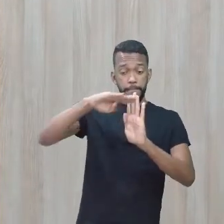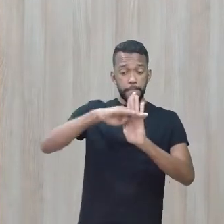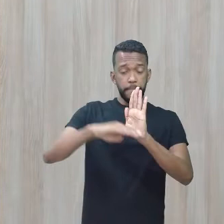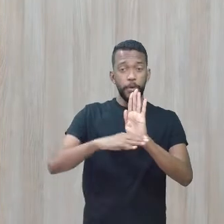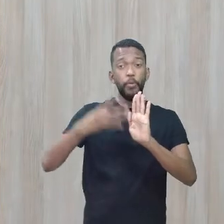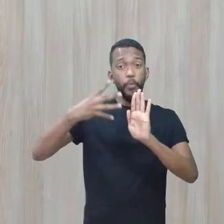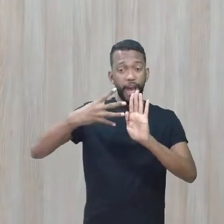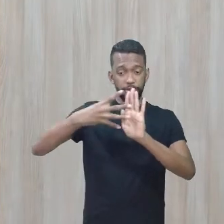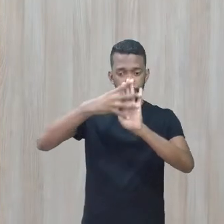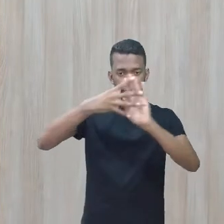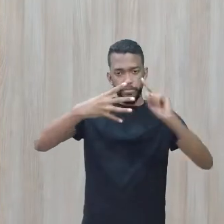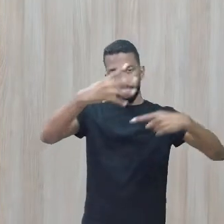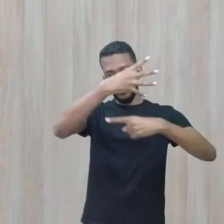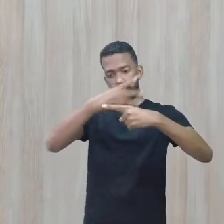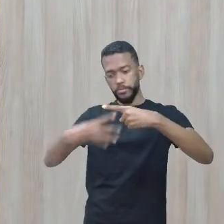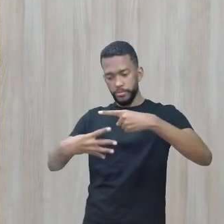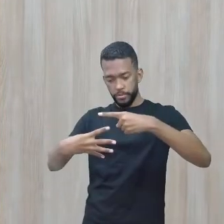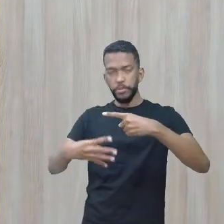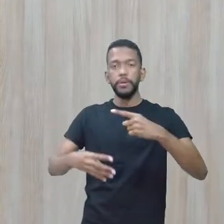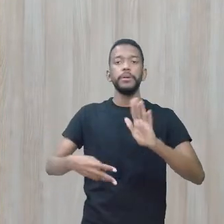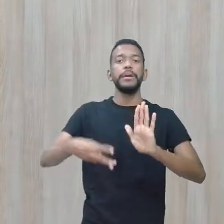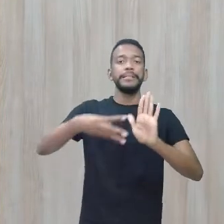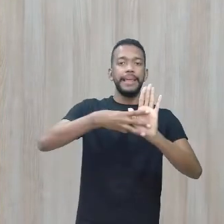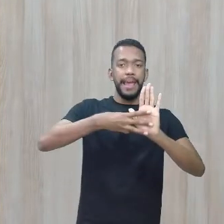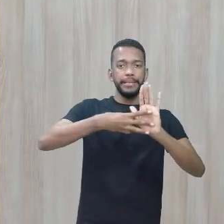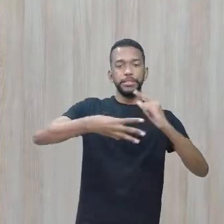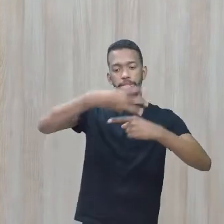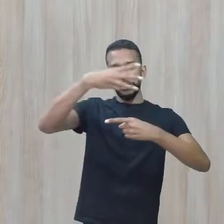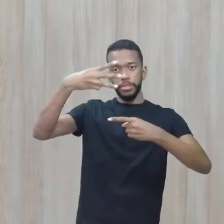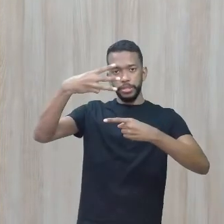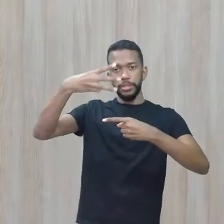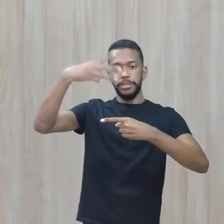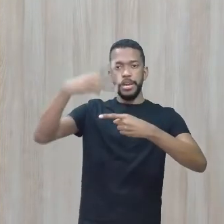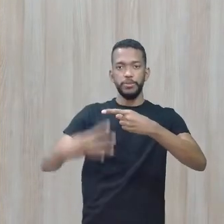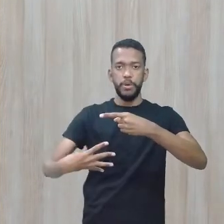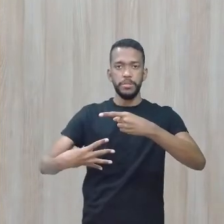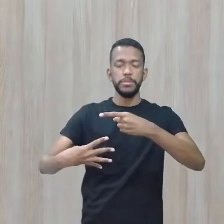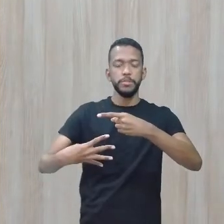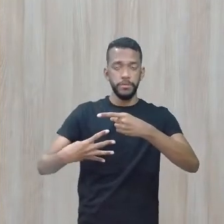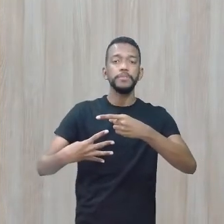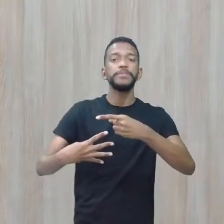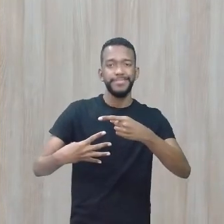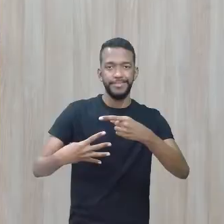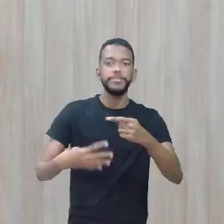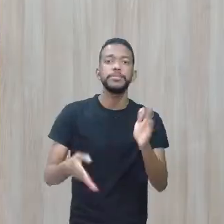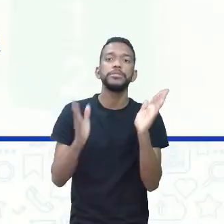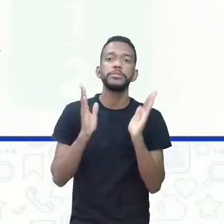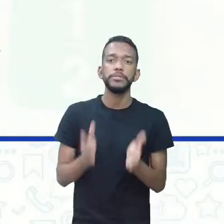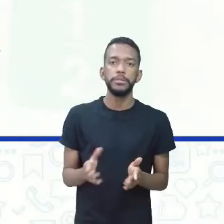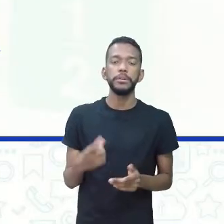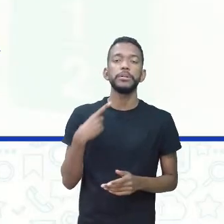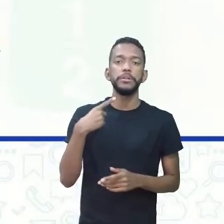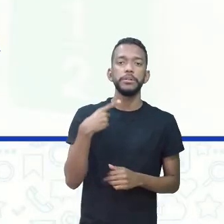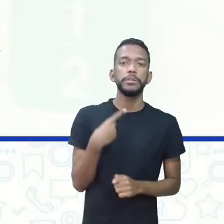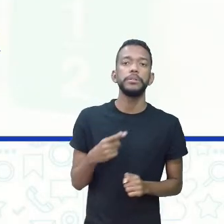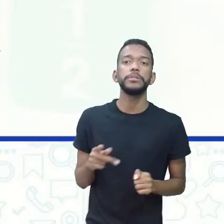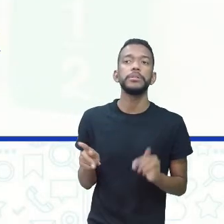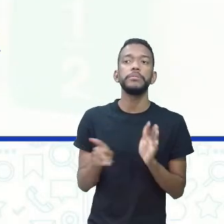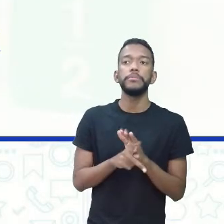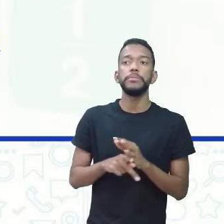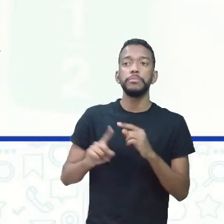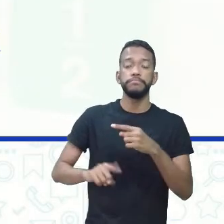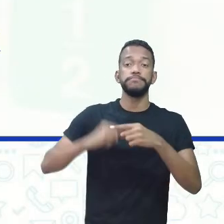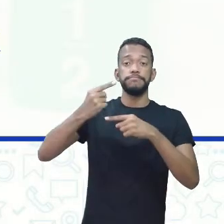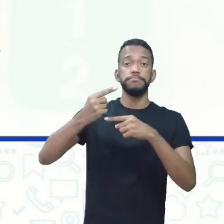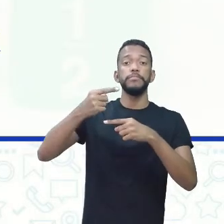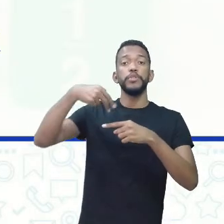estão carregadas. Então, observa como está composta essa fração. 3, que é a parte que está carregada, está no numerador, está na parte